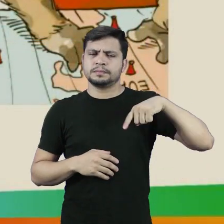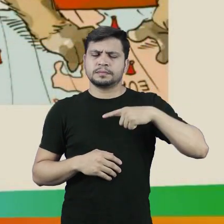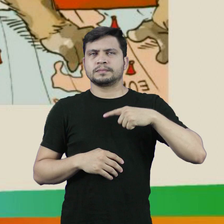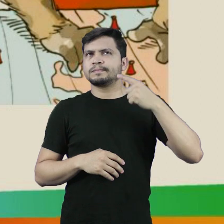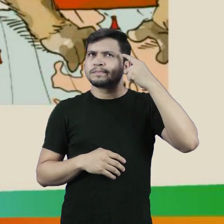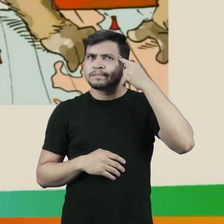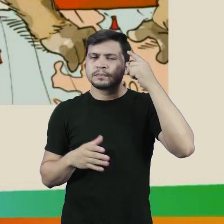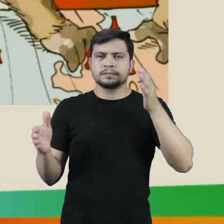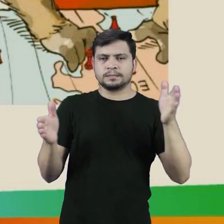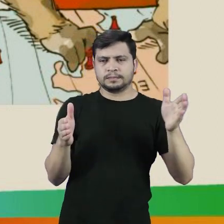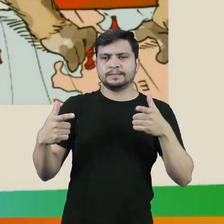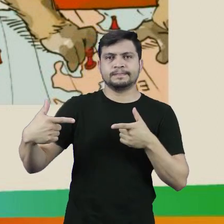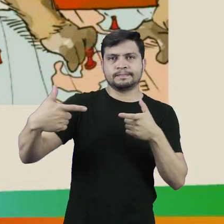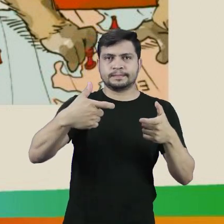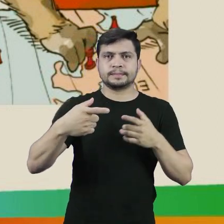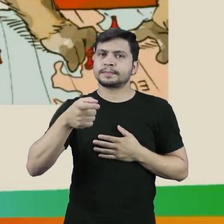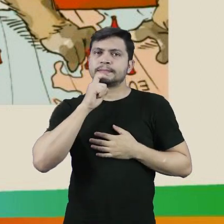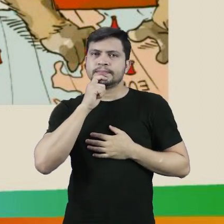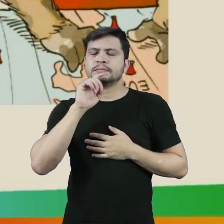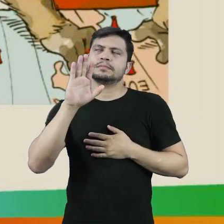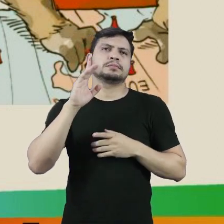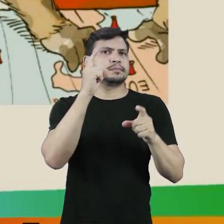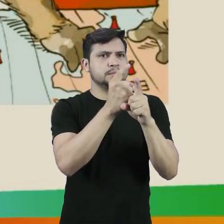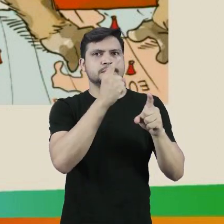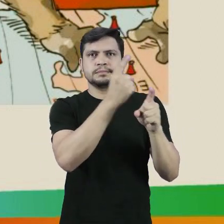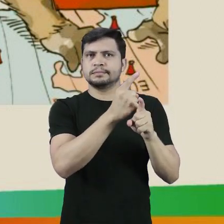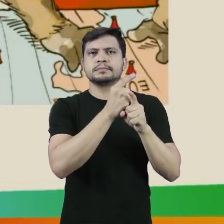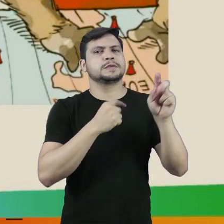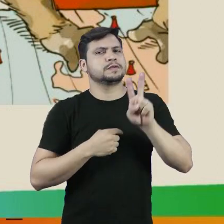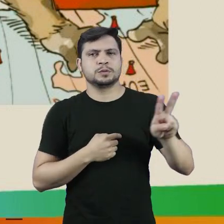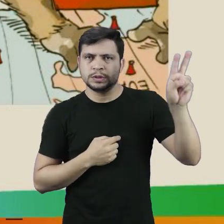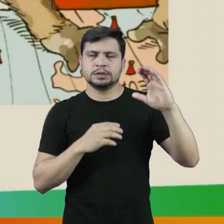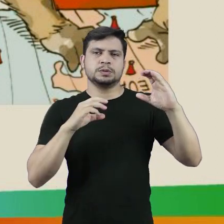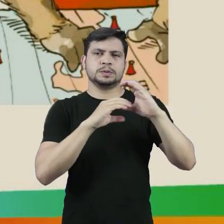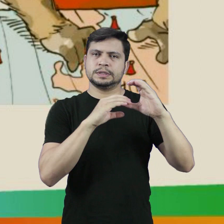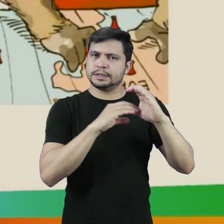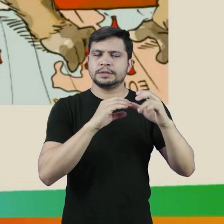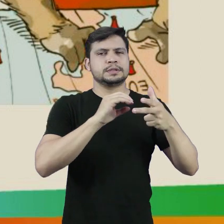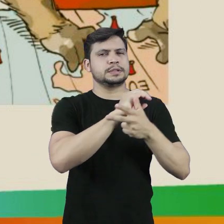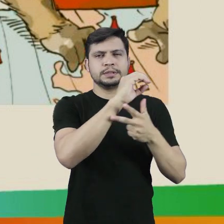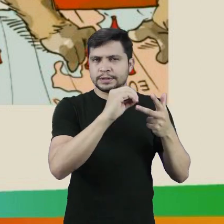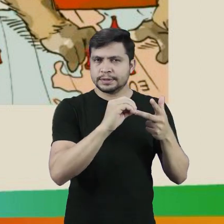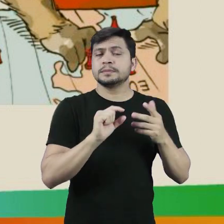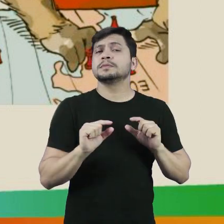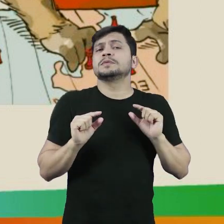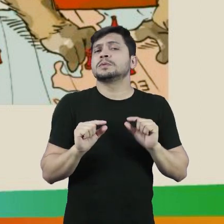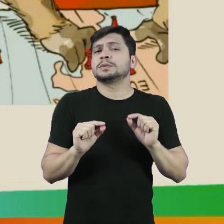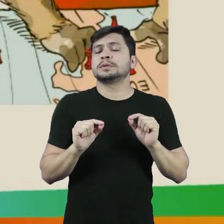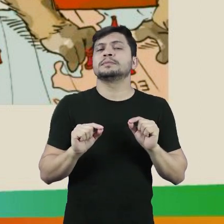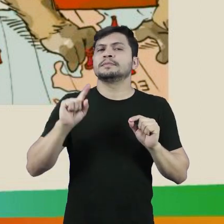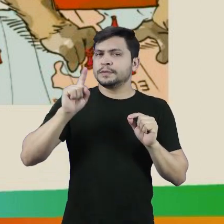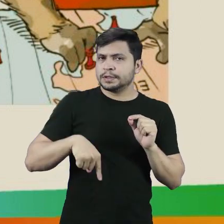Guerra Fria, questões que são cobradas aos montes nos vestibulares, tanto da UES como no Enem, é a questão da